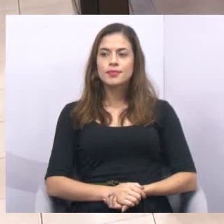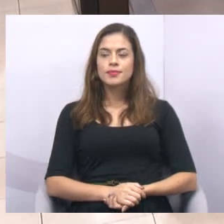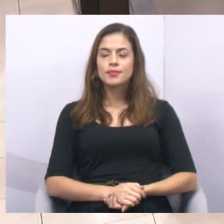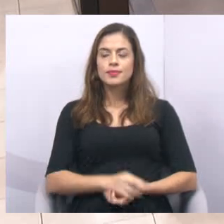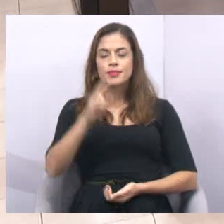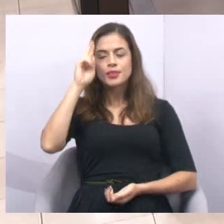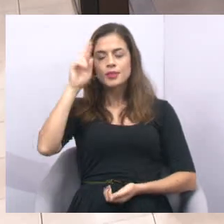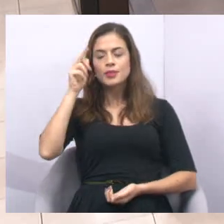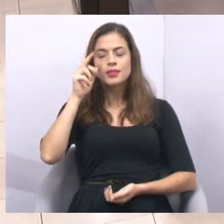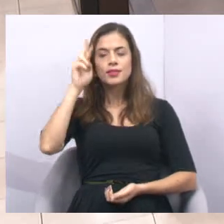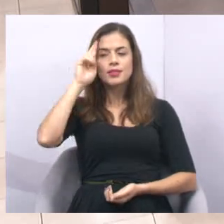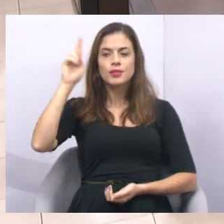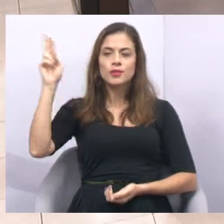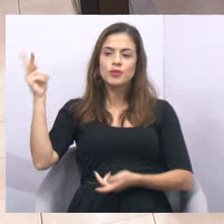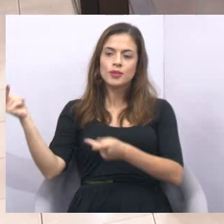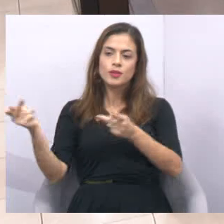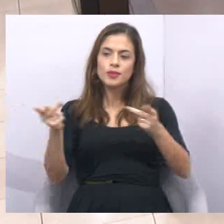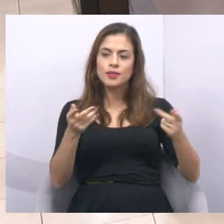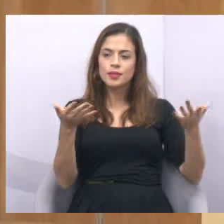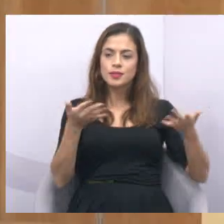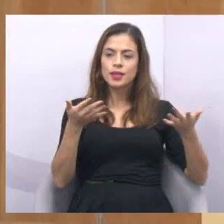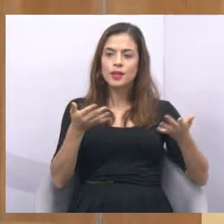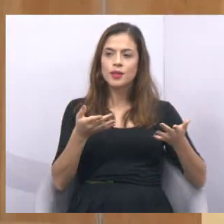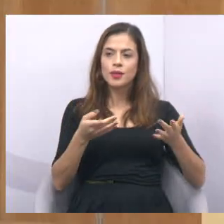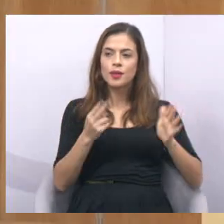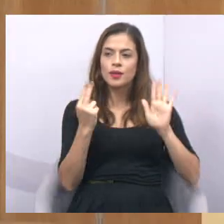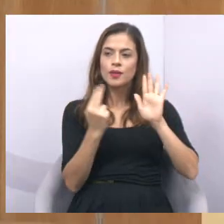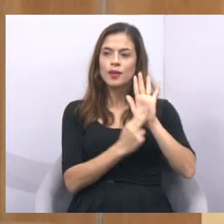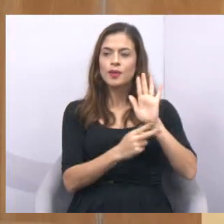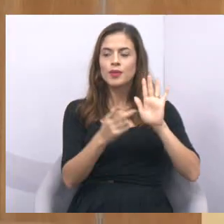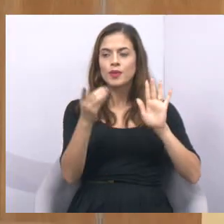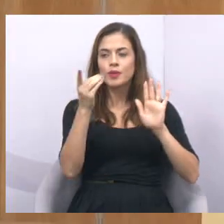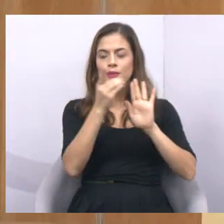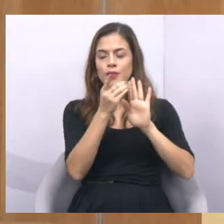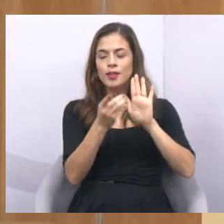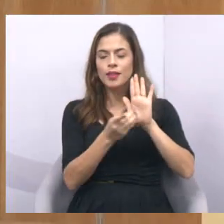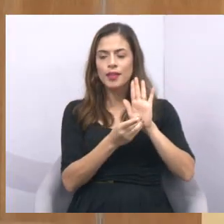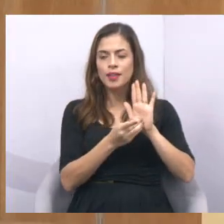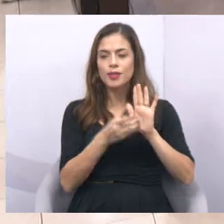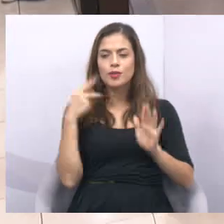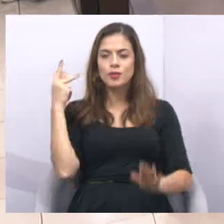Senhoras e senhores, convidamos agora então o autor deste decreto, nosso vereador Dude.